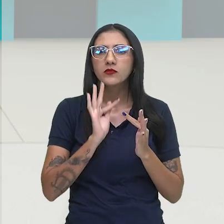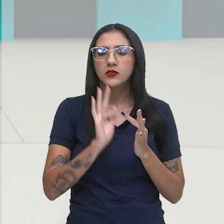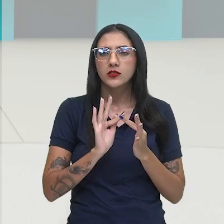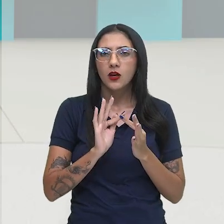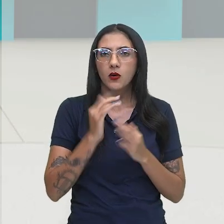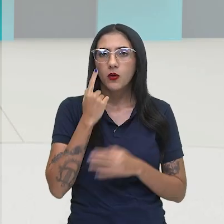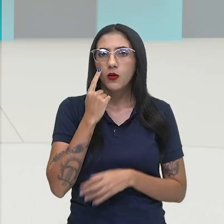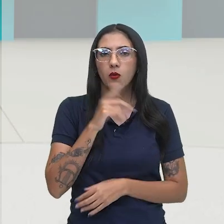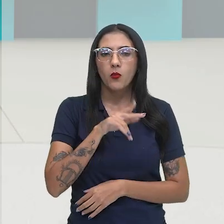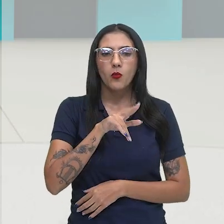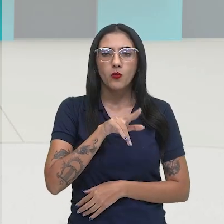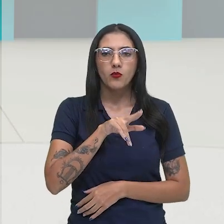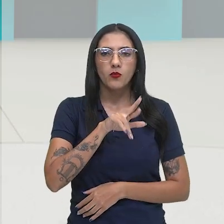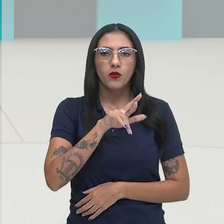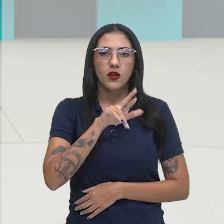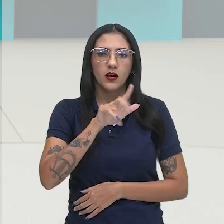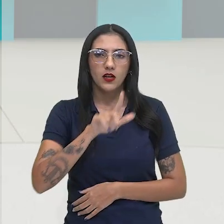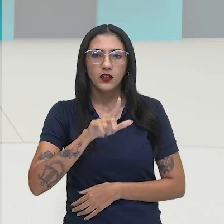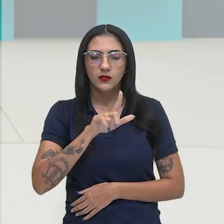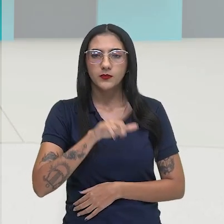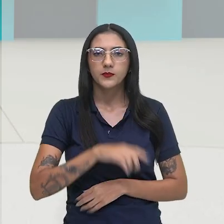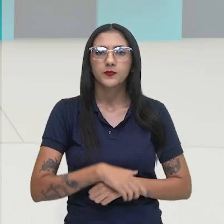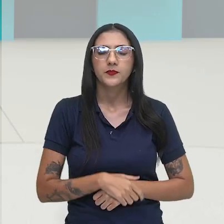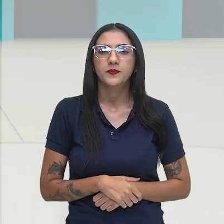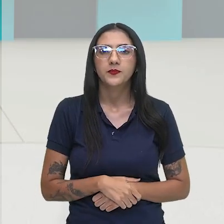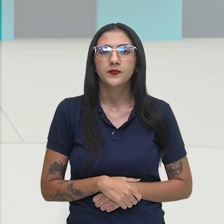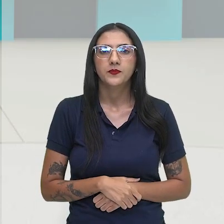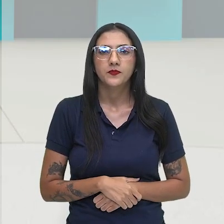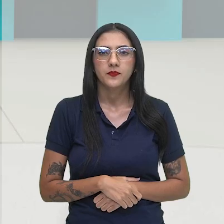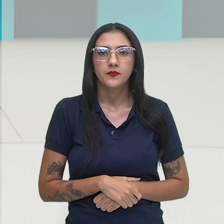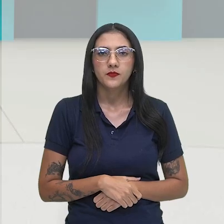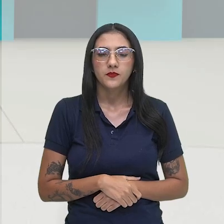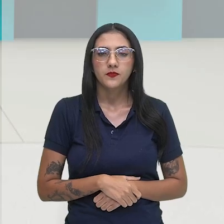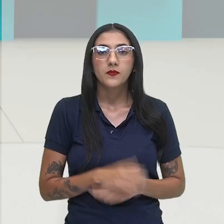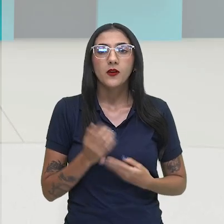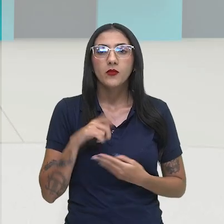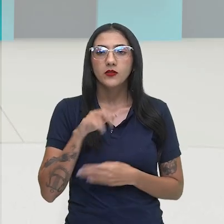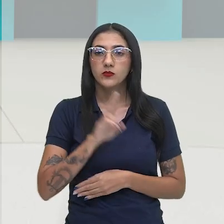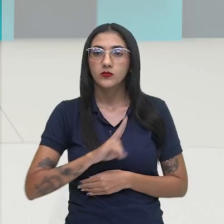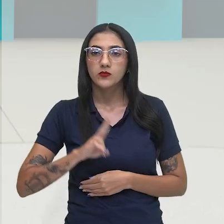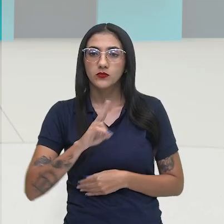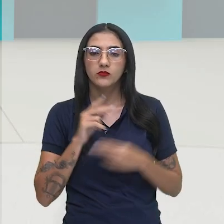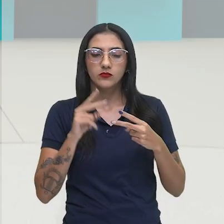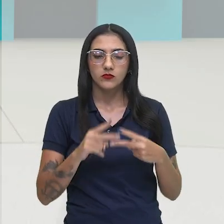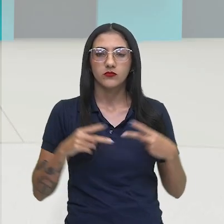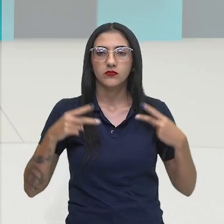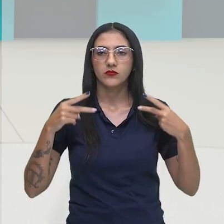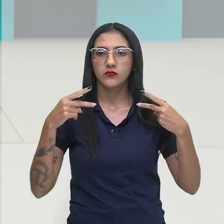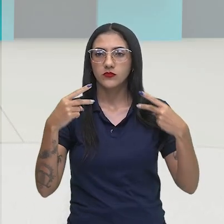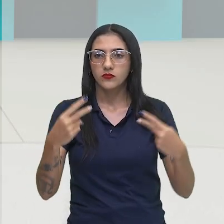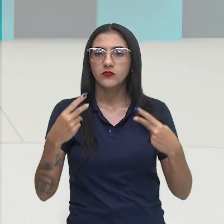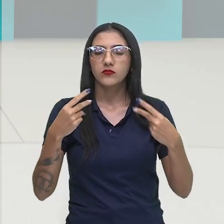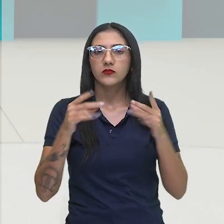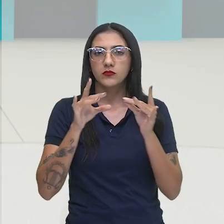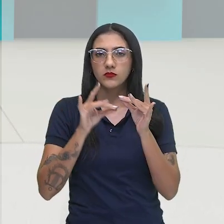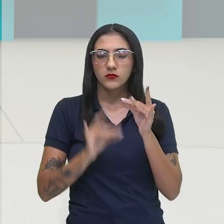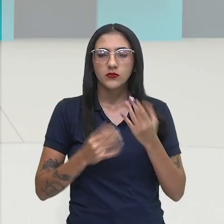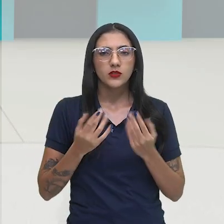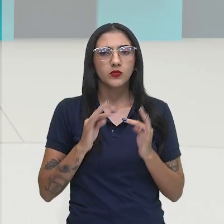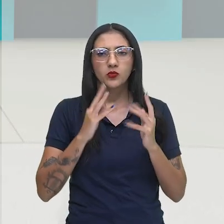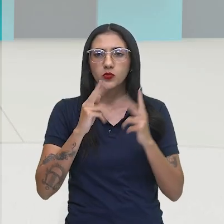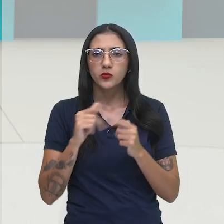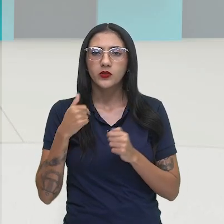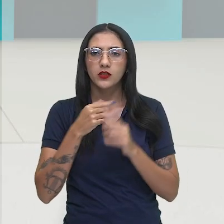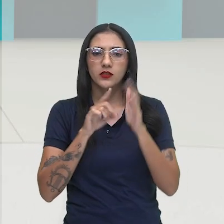O URL, também bastante conhecido, né? É o endereço completo de uma página ou um endereço na internet. Então, tudo aquilo que